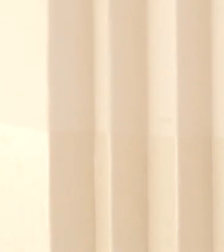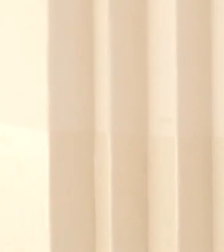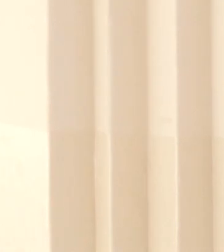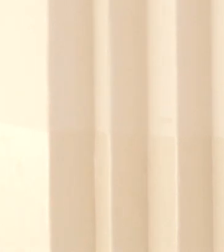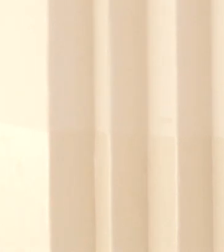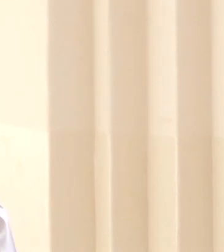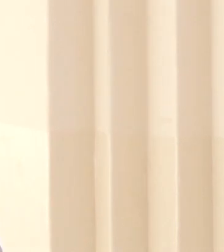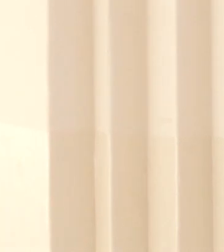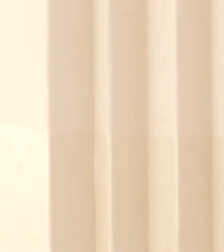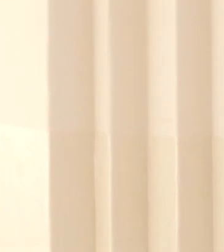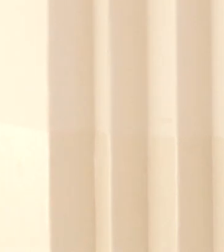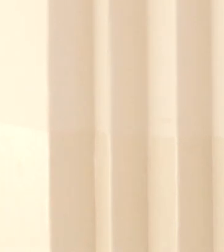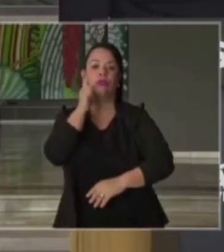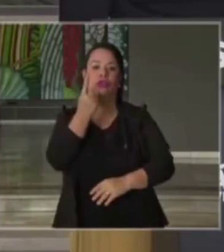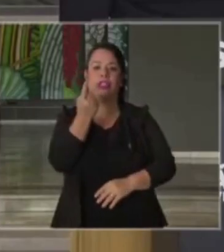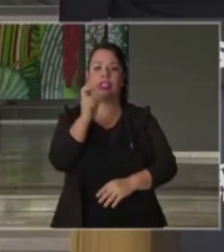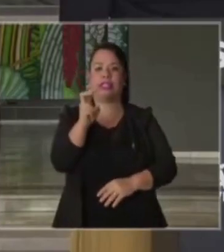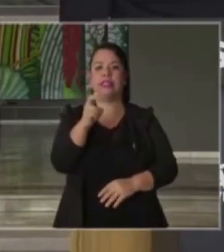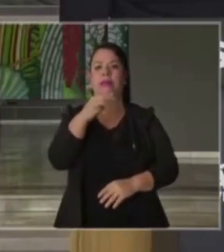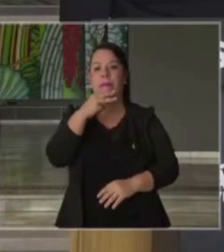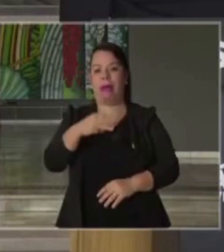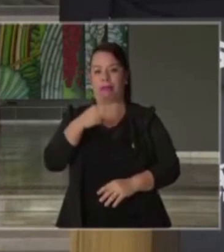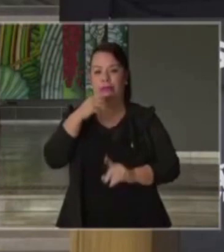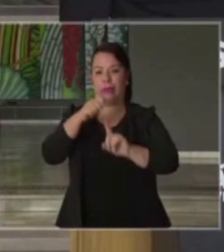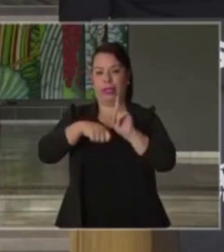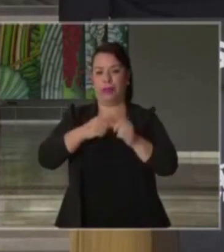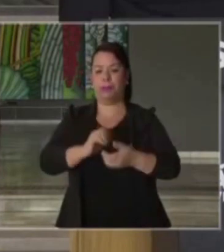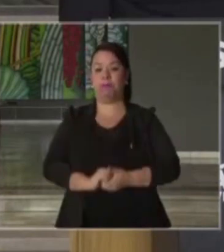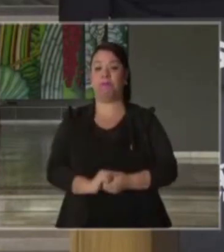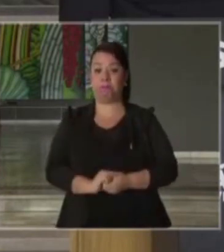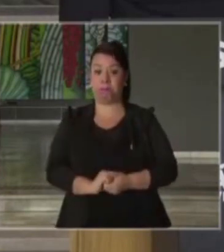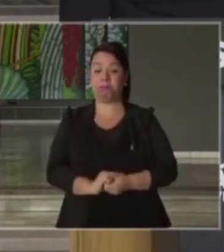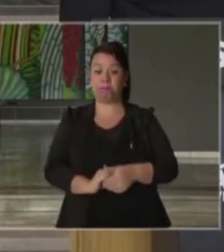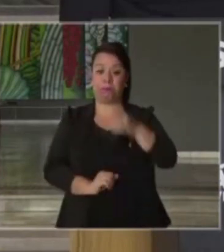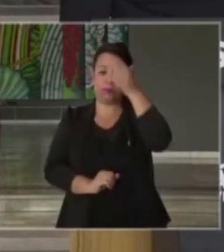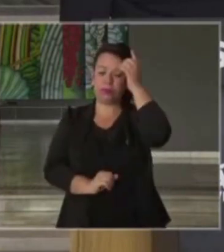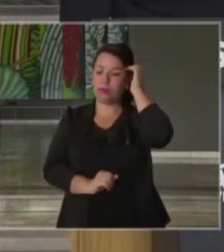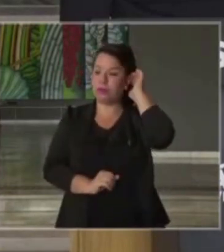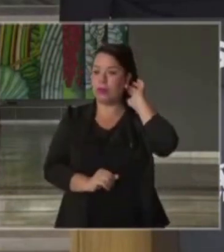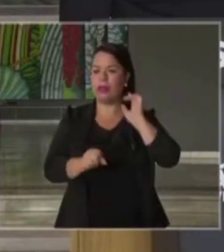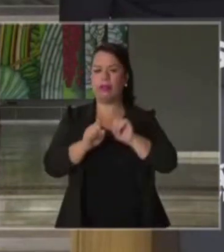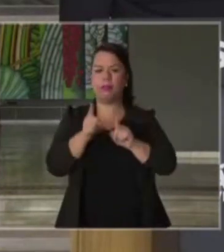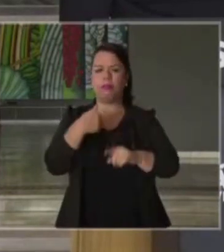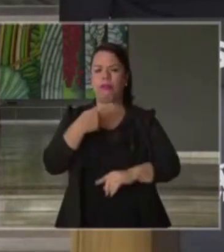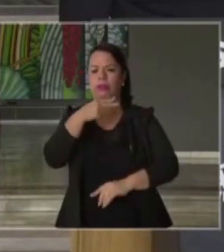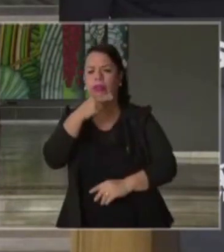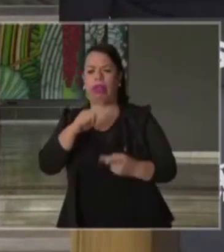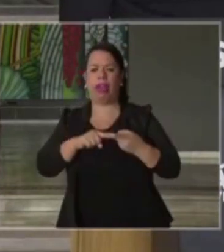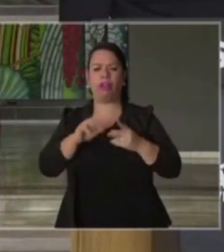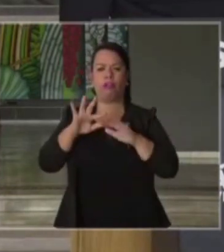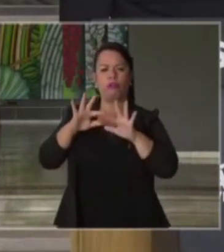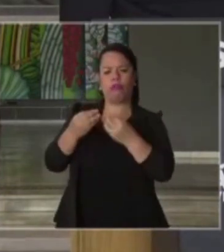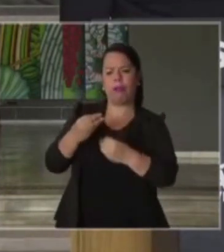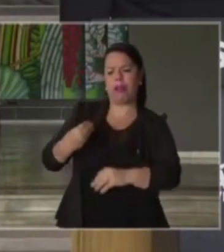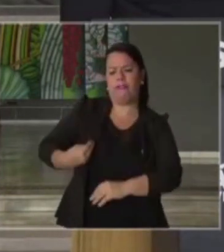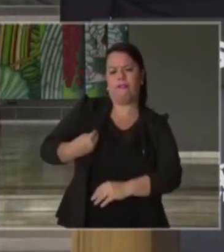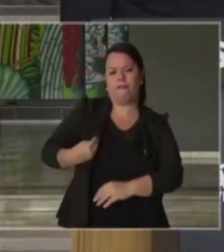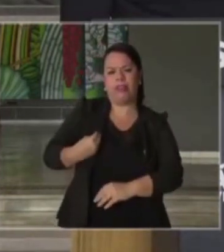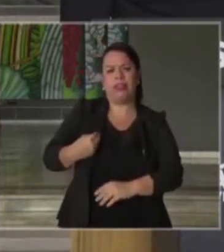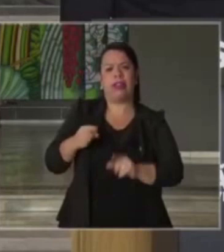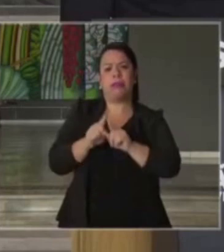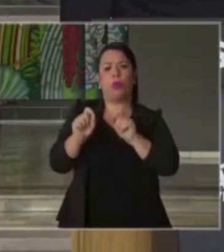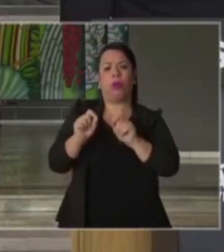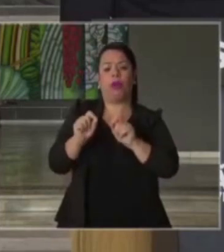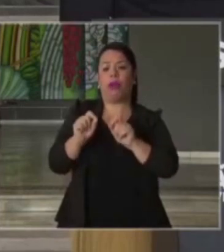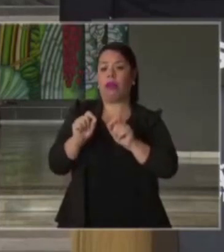vamos conferir o que disse o governador e aproveita para pedir a essas pessoas seus netos seus filhos seus amigos que por